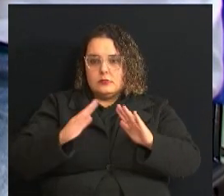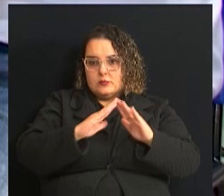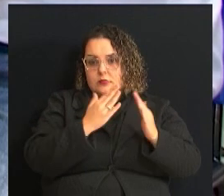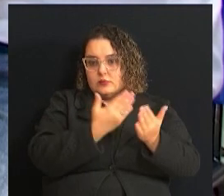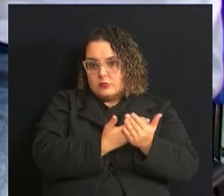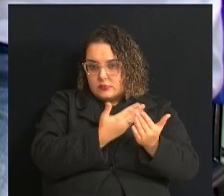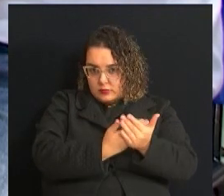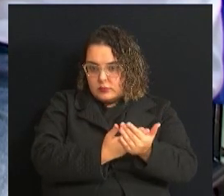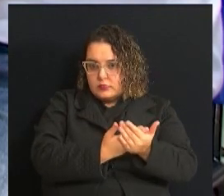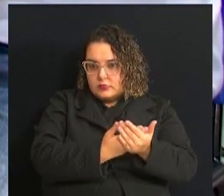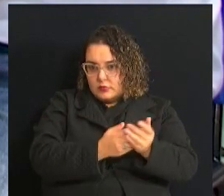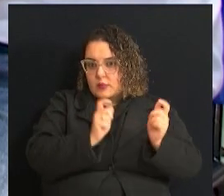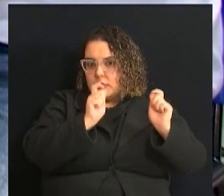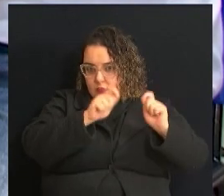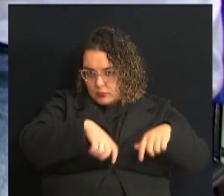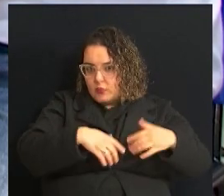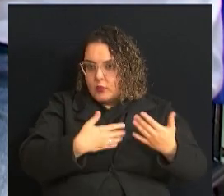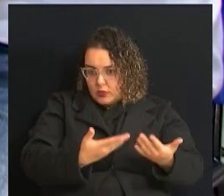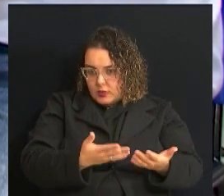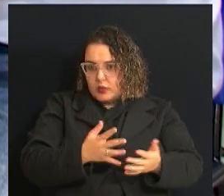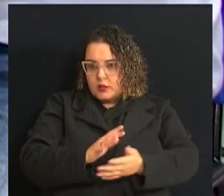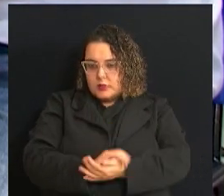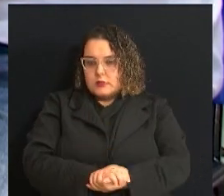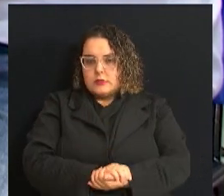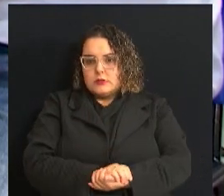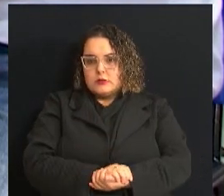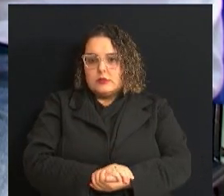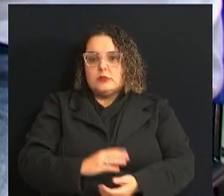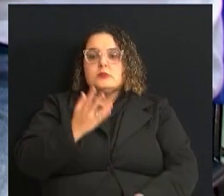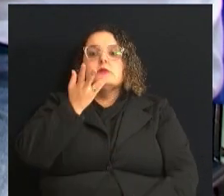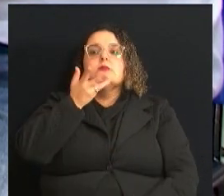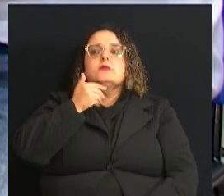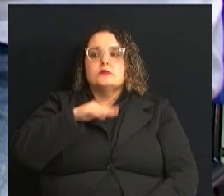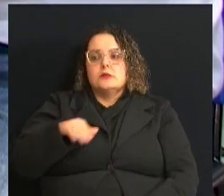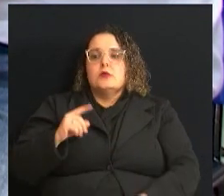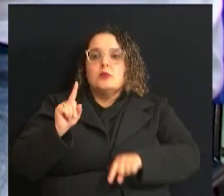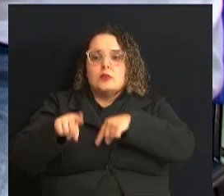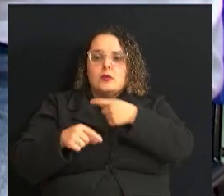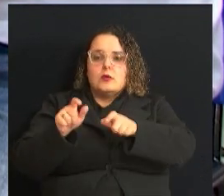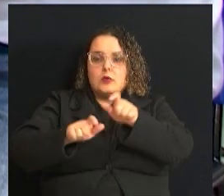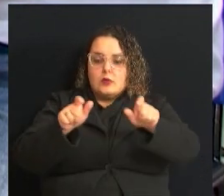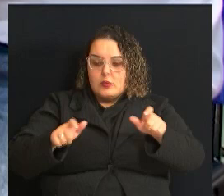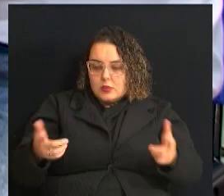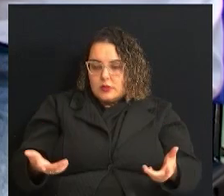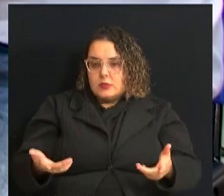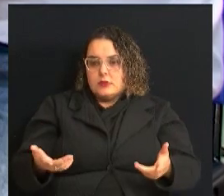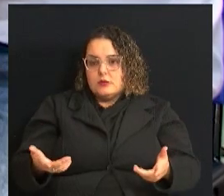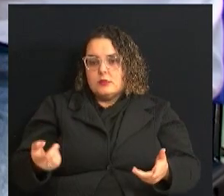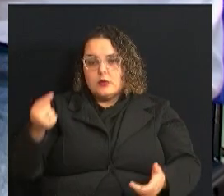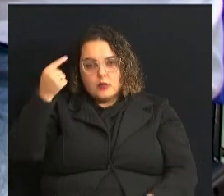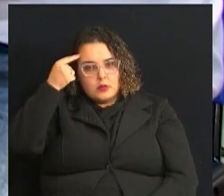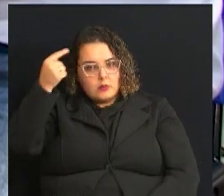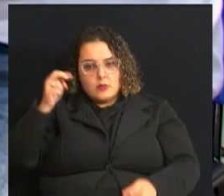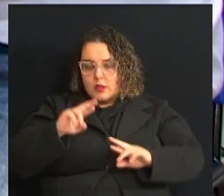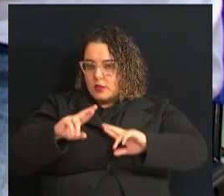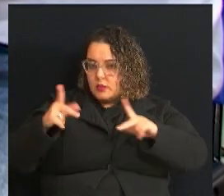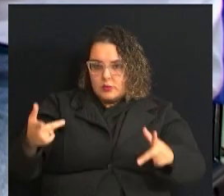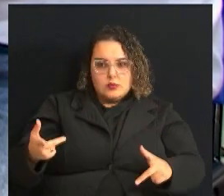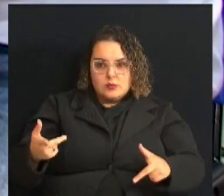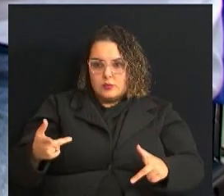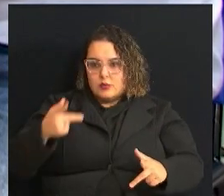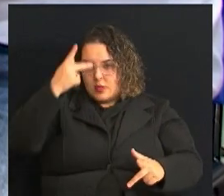essa potencialidade, né, das crianças se relacionarem com outras pessoas que pensam diferente do que a sua